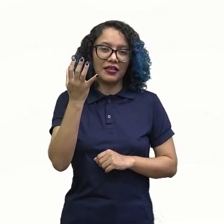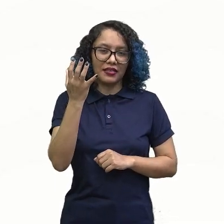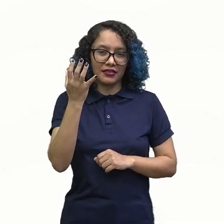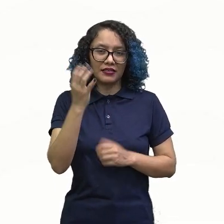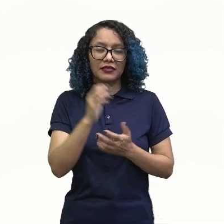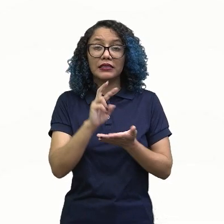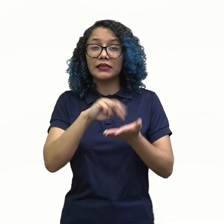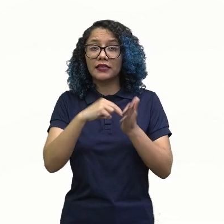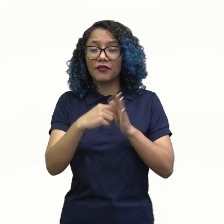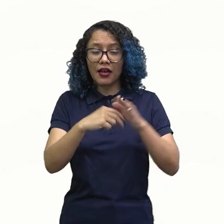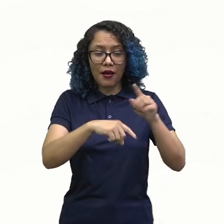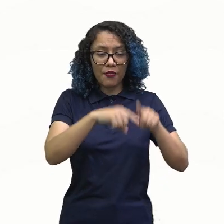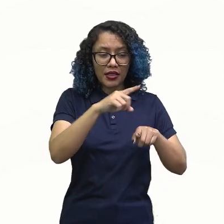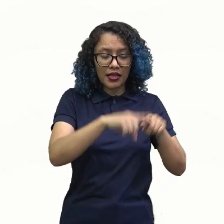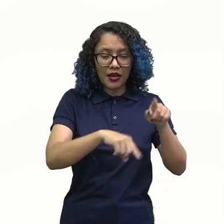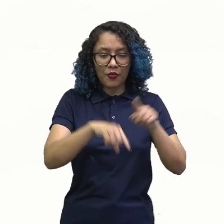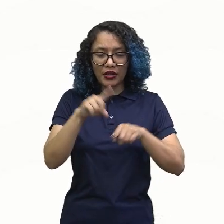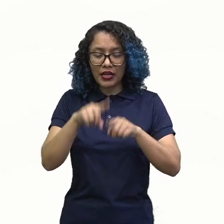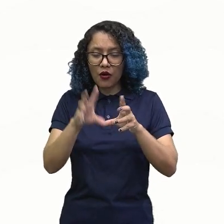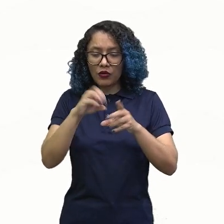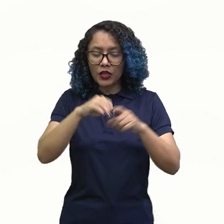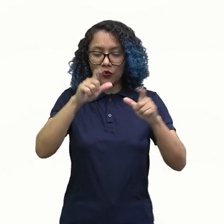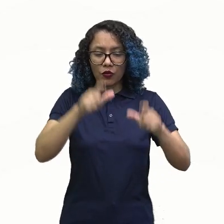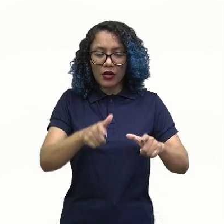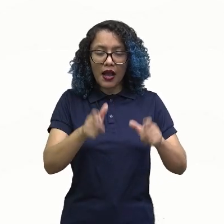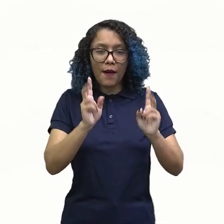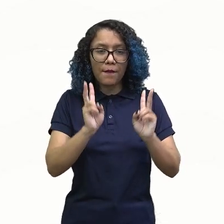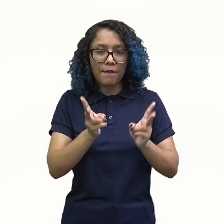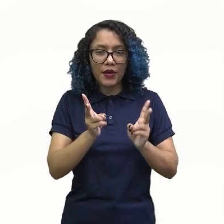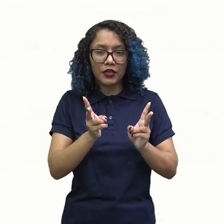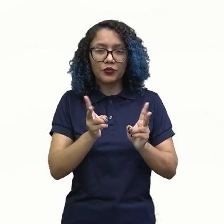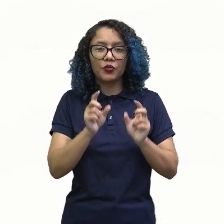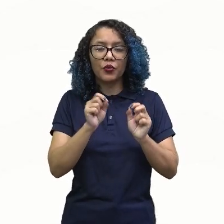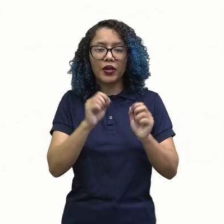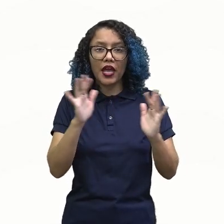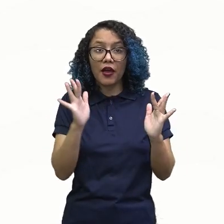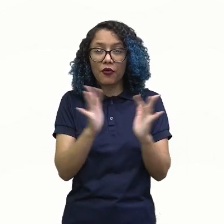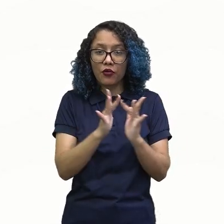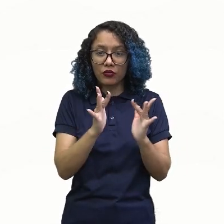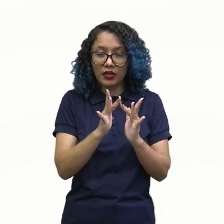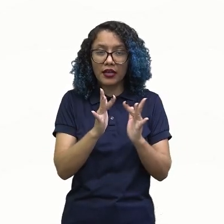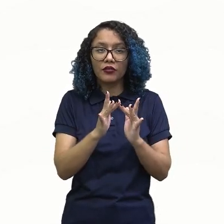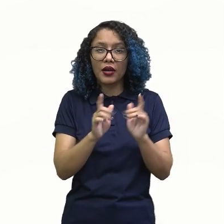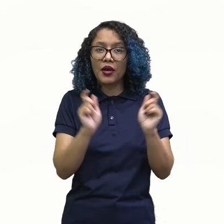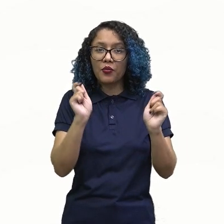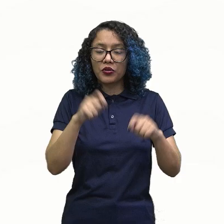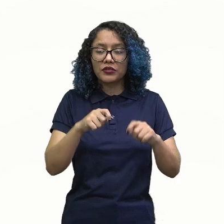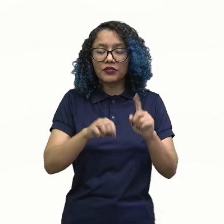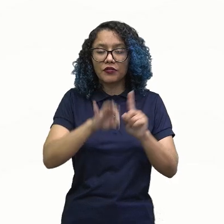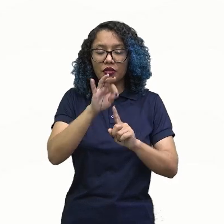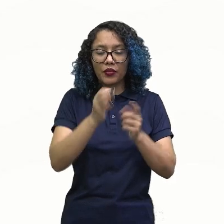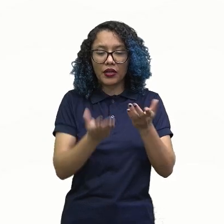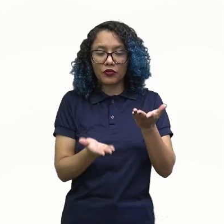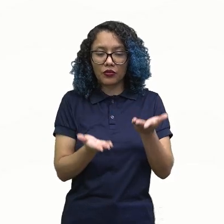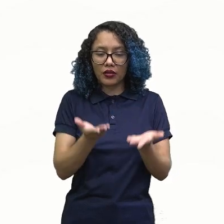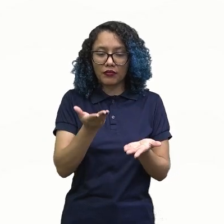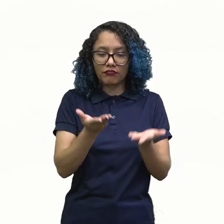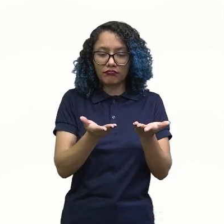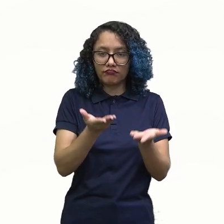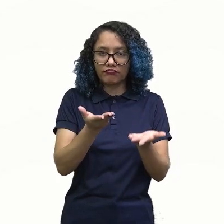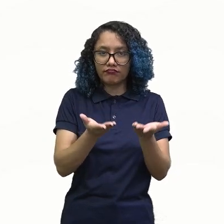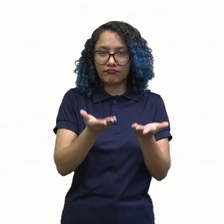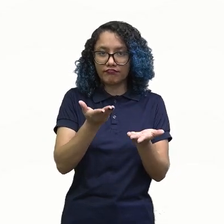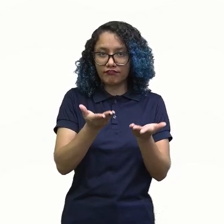diferentes corpos em um mesmo ambiente se encontram com a mesma temperatura, ou seja, possuem o